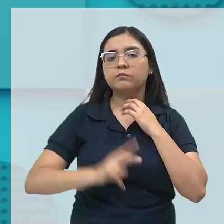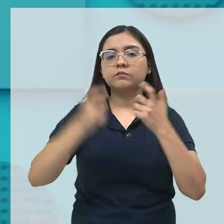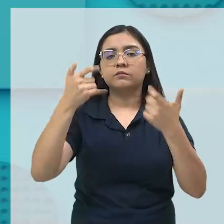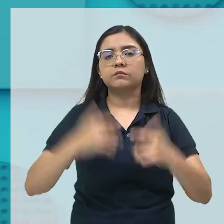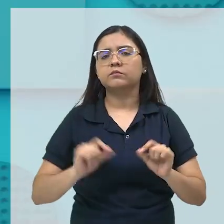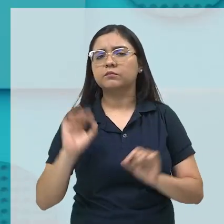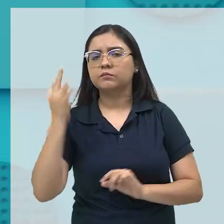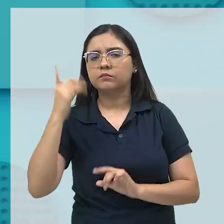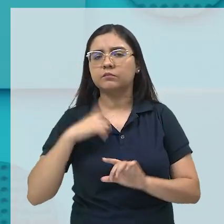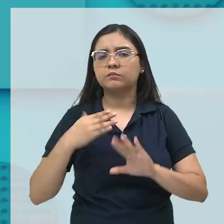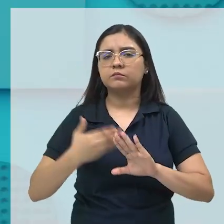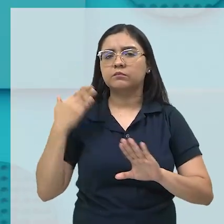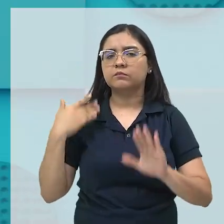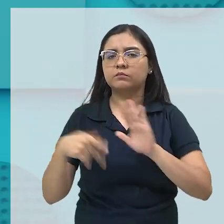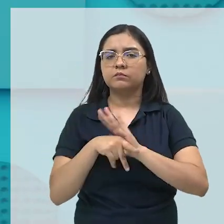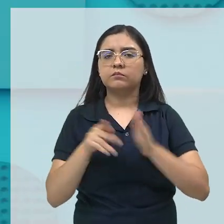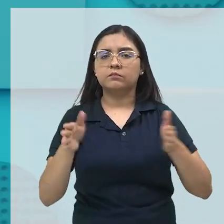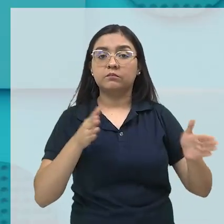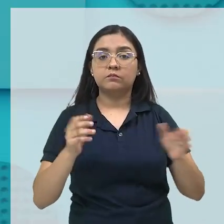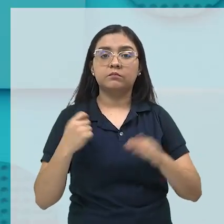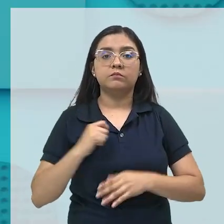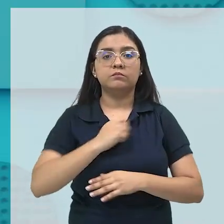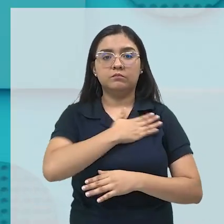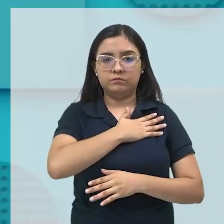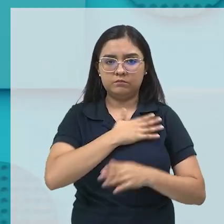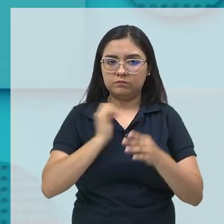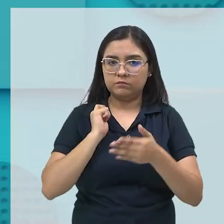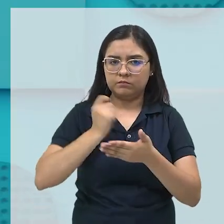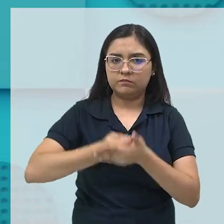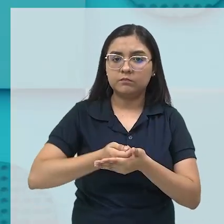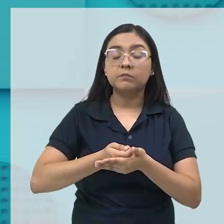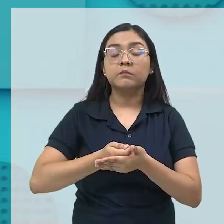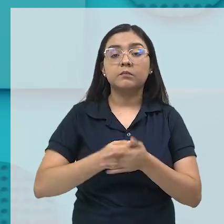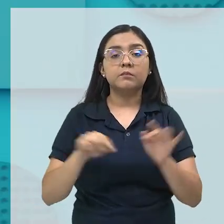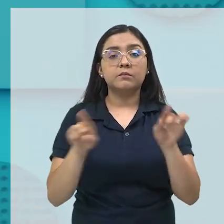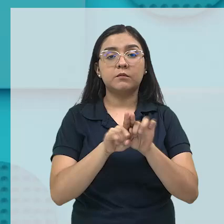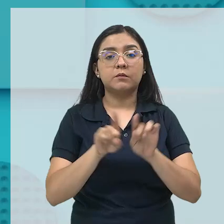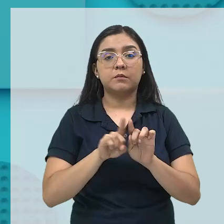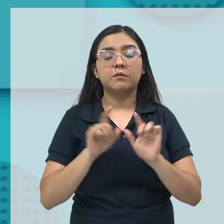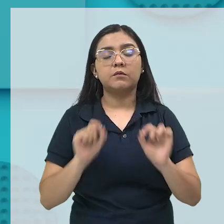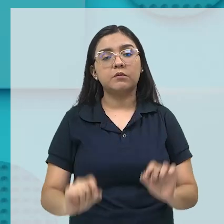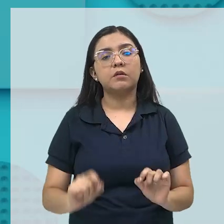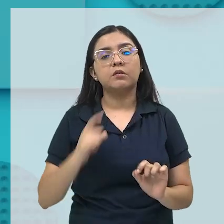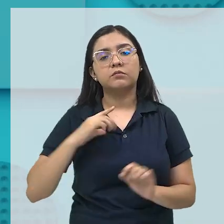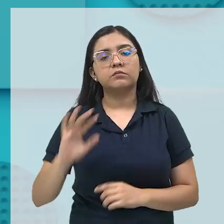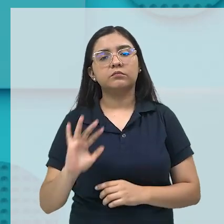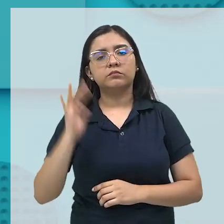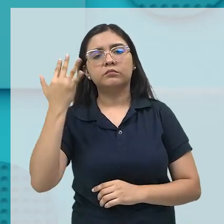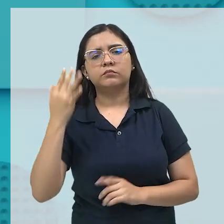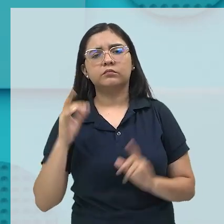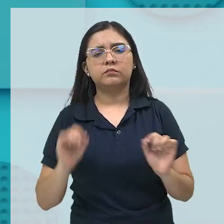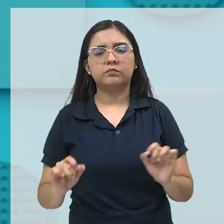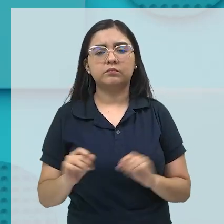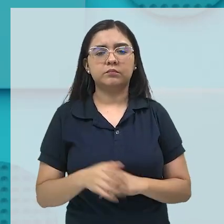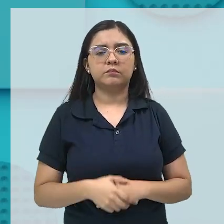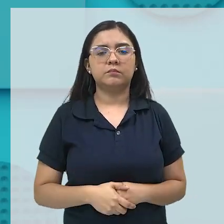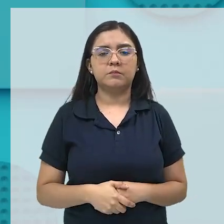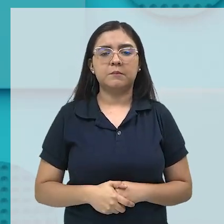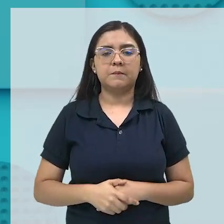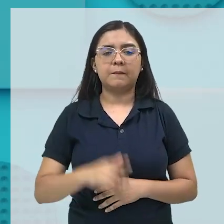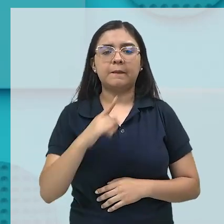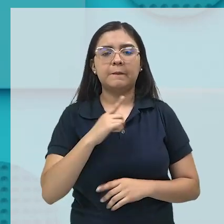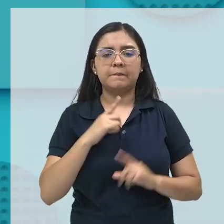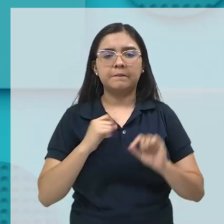que aconteceu ali, o que era esse regime militar e o que aconteceu para fazer